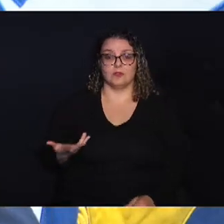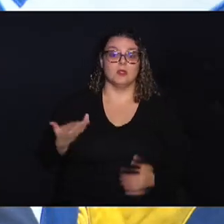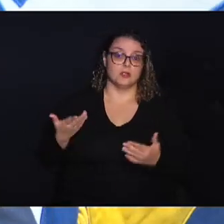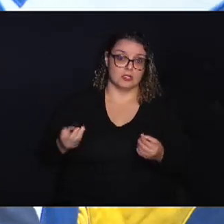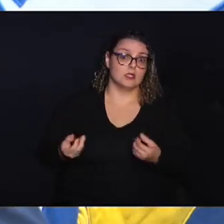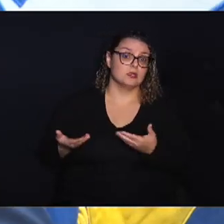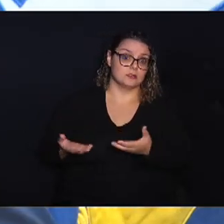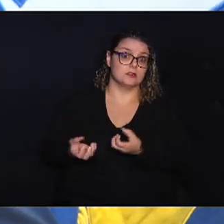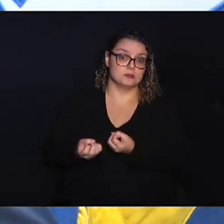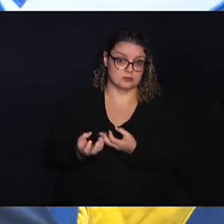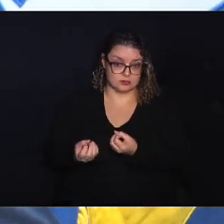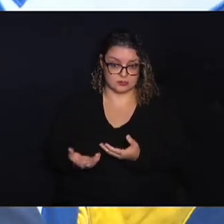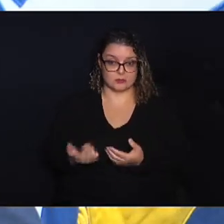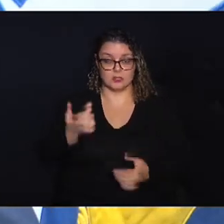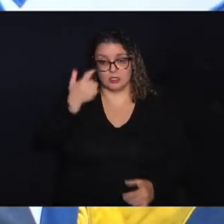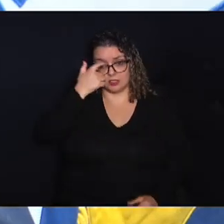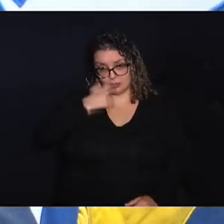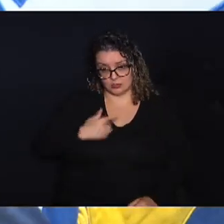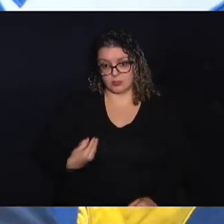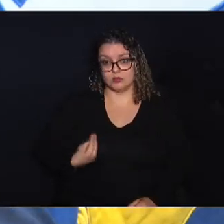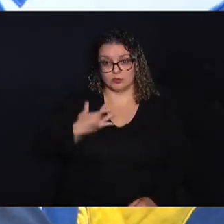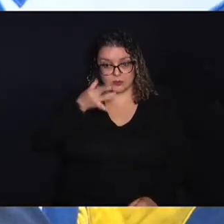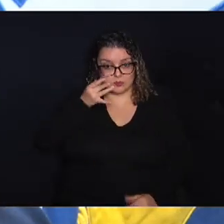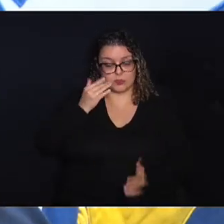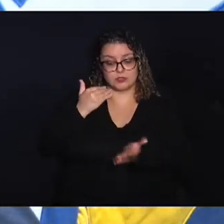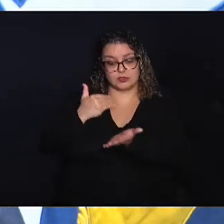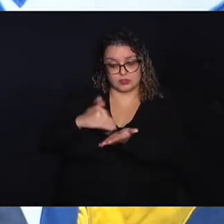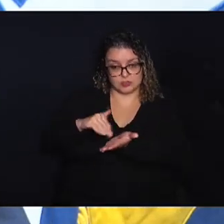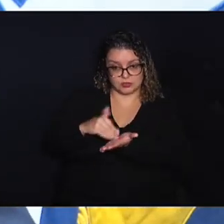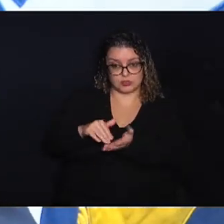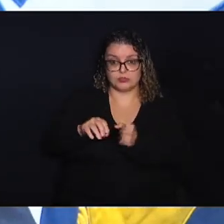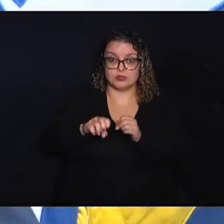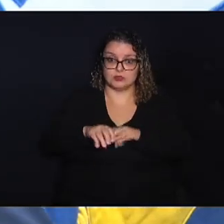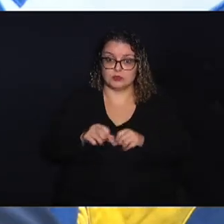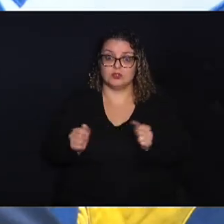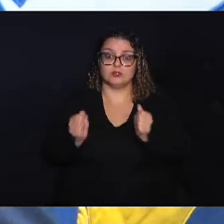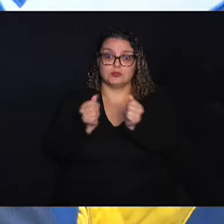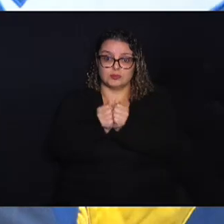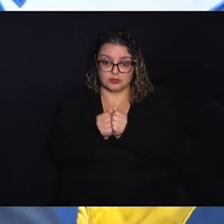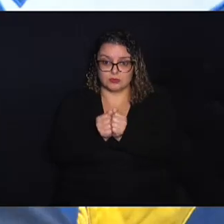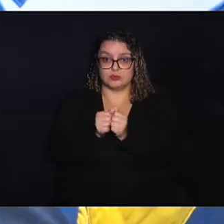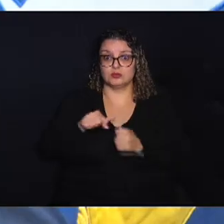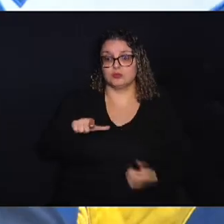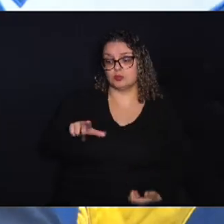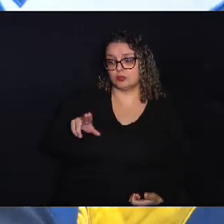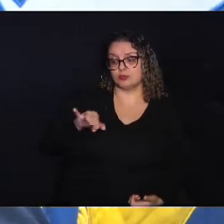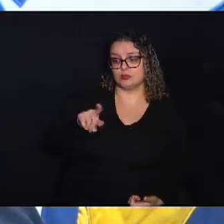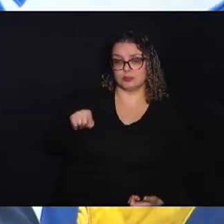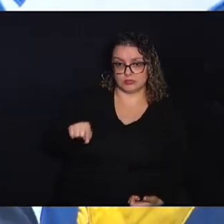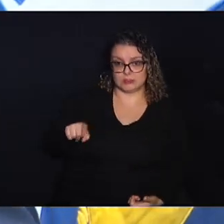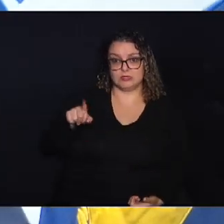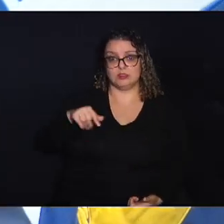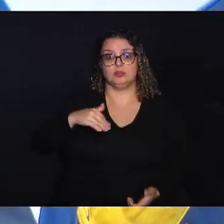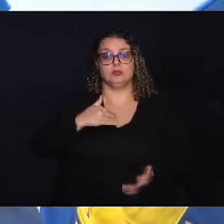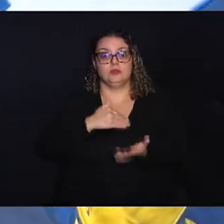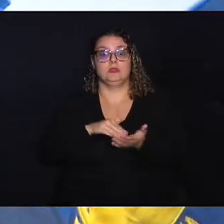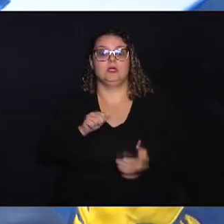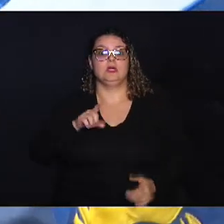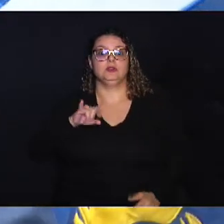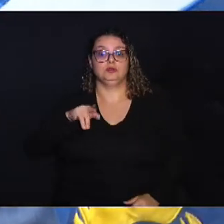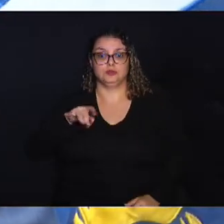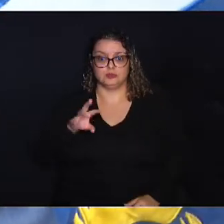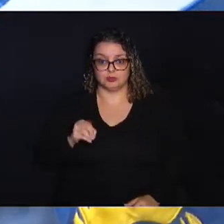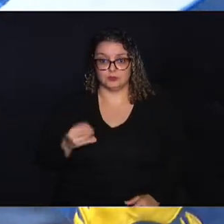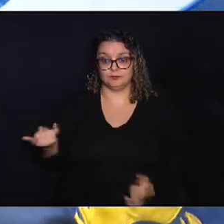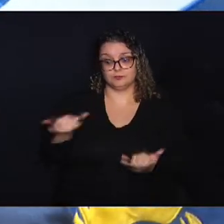essas informações, eu estive lá na Secretaria de Educação, juntamente com o Luiz, que é o secretário adjunto, onde foi